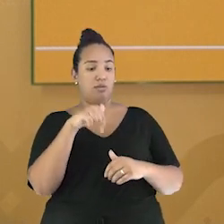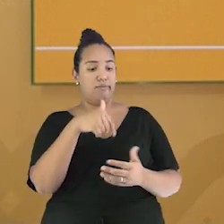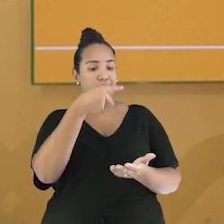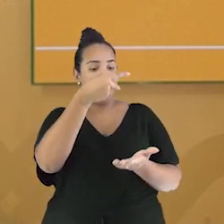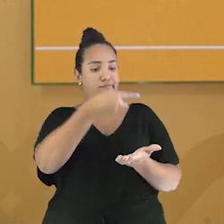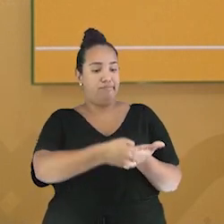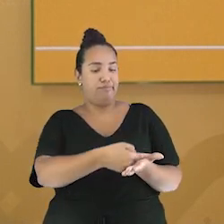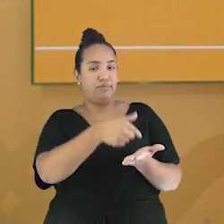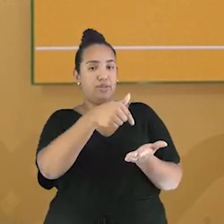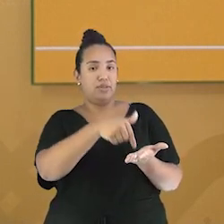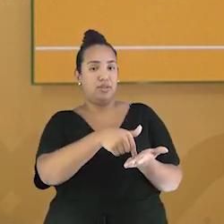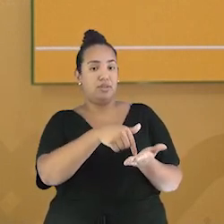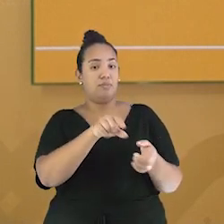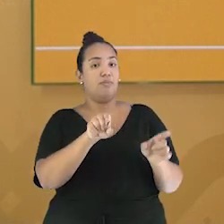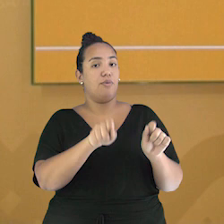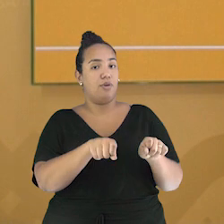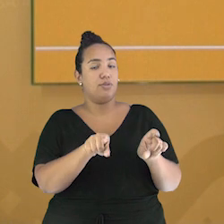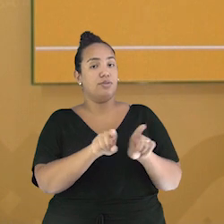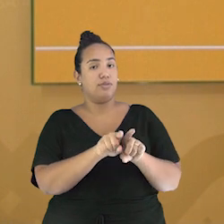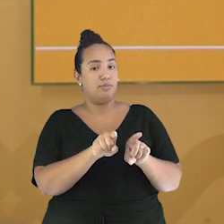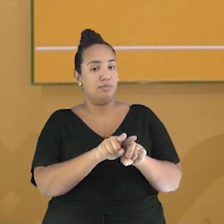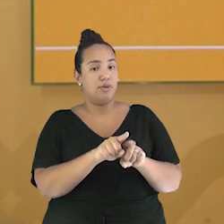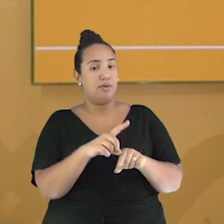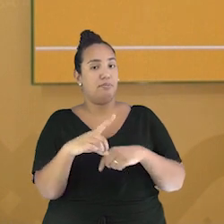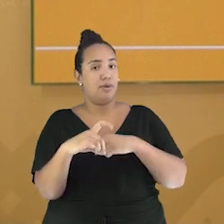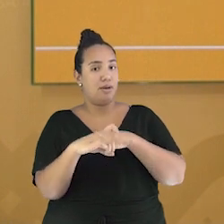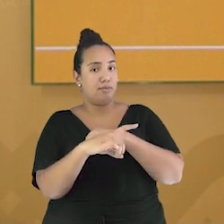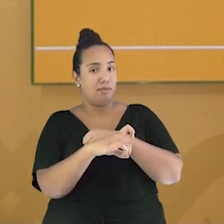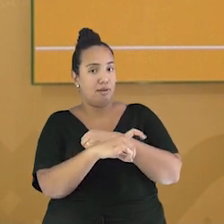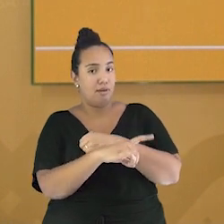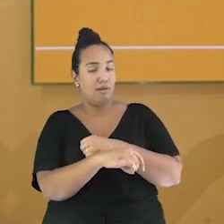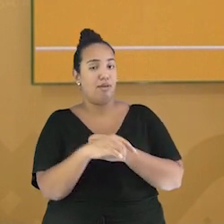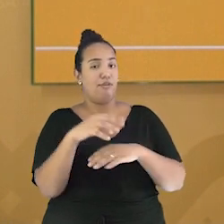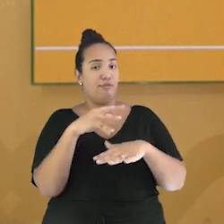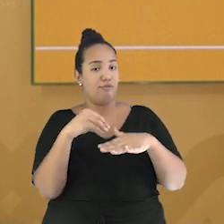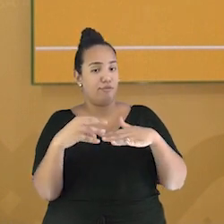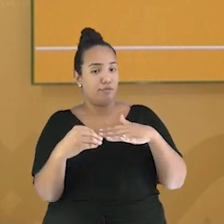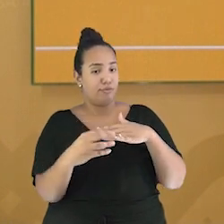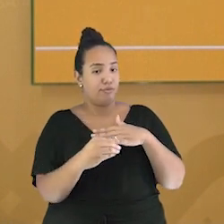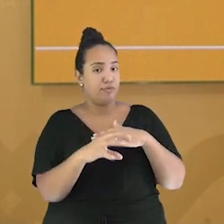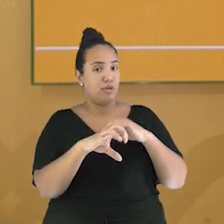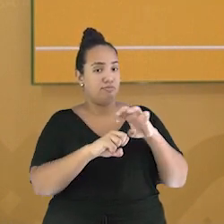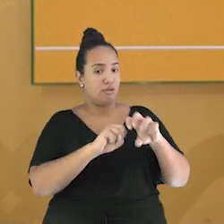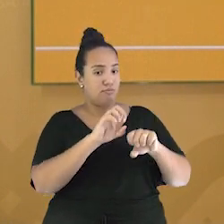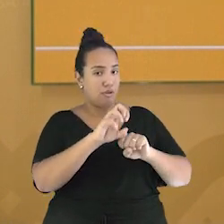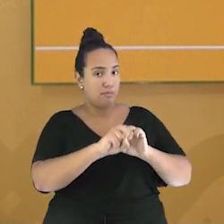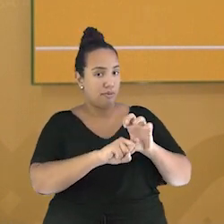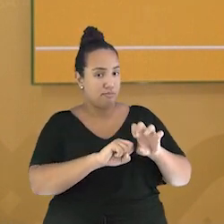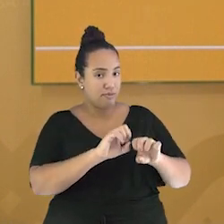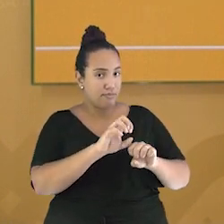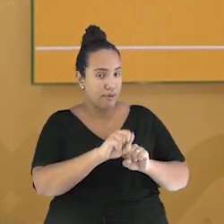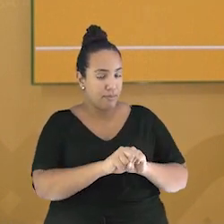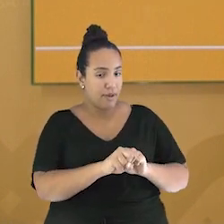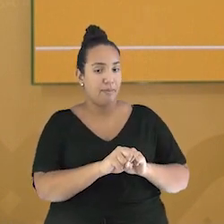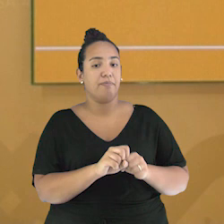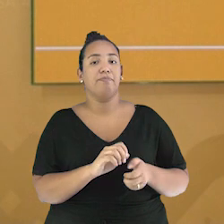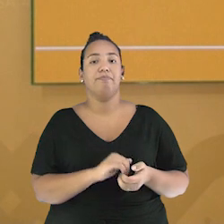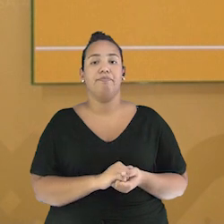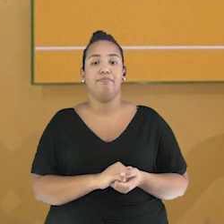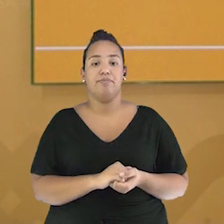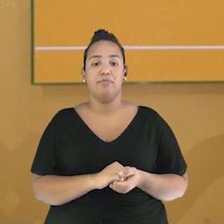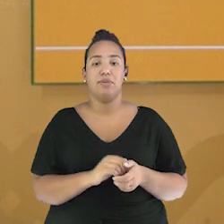expostos, podendo também ser consumido por outros representantes que não constam nessa figura, que pode